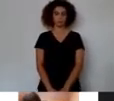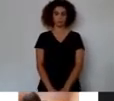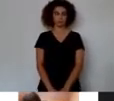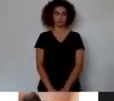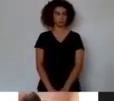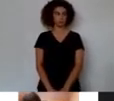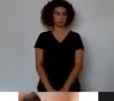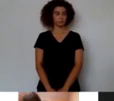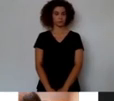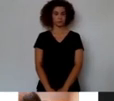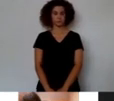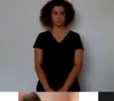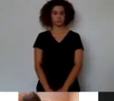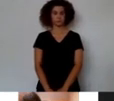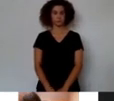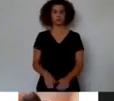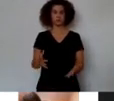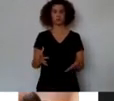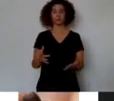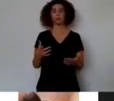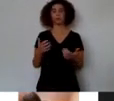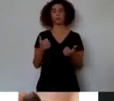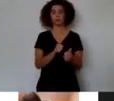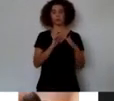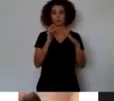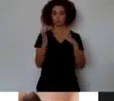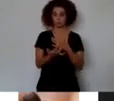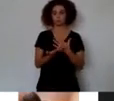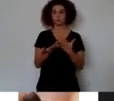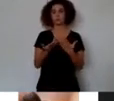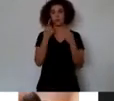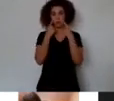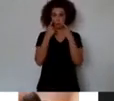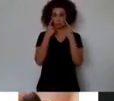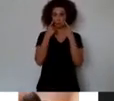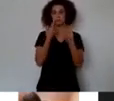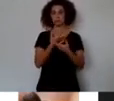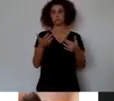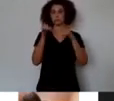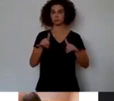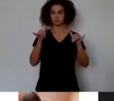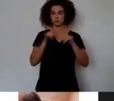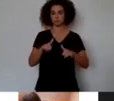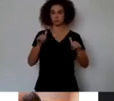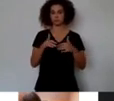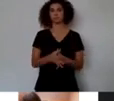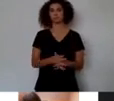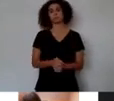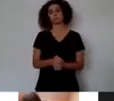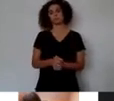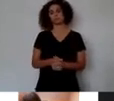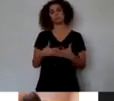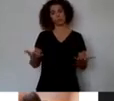movimento. Então, bora seguir todo mundo, bora acompanhar todas as produções, movimentar, e eu acho que é